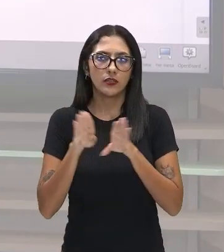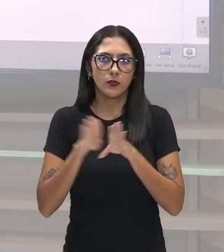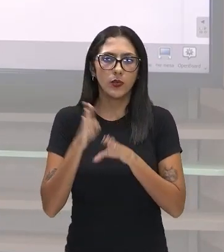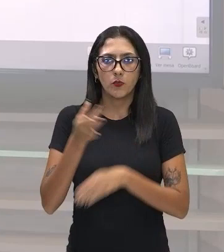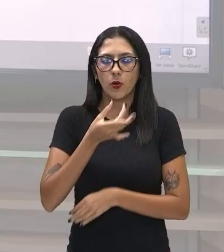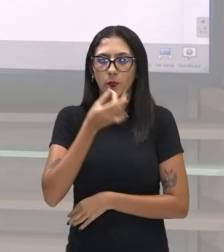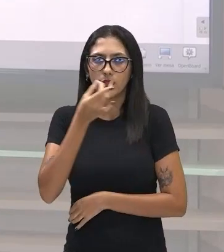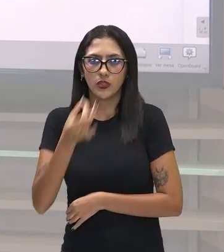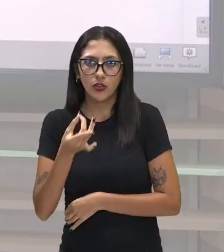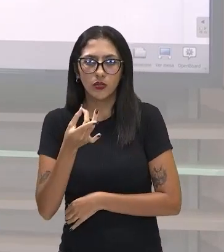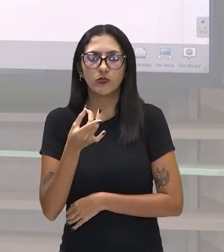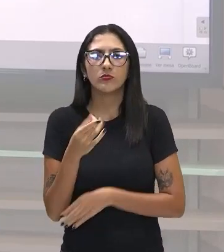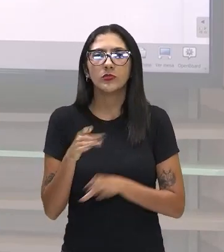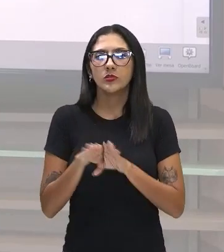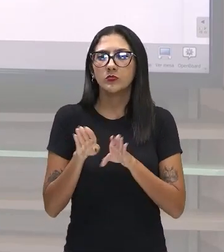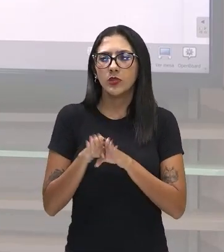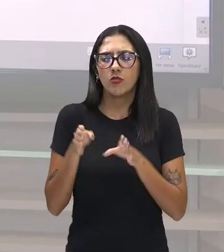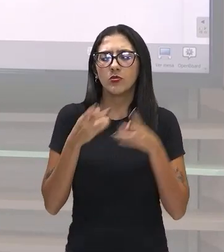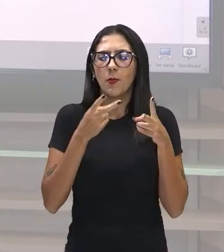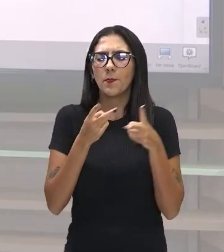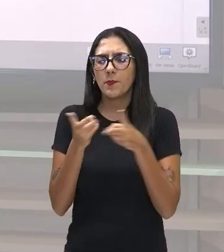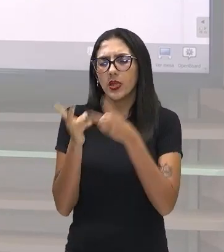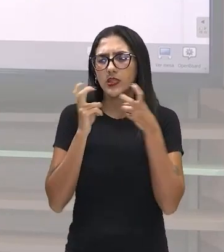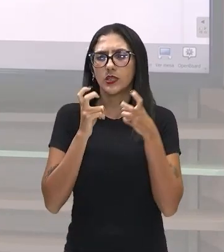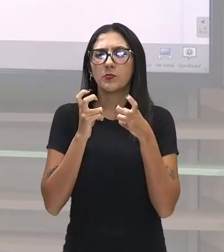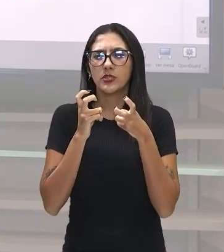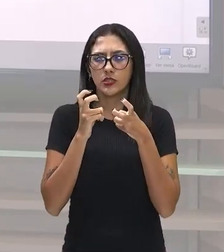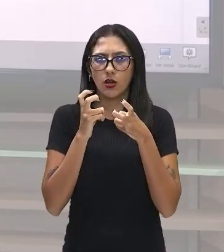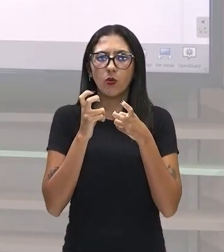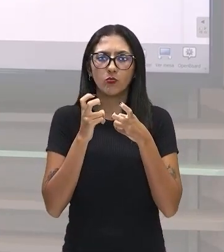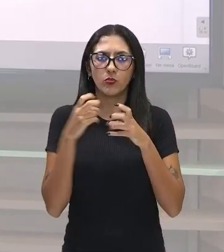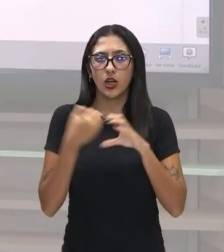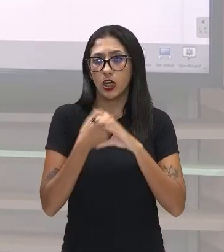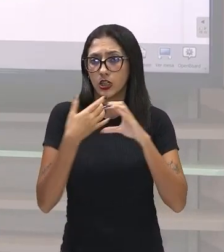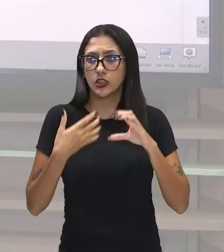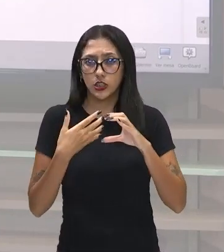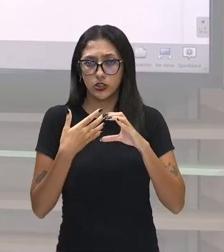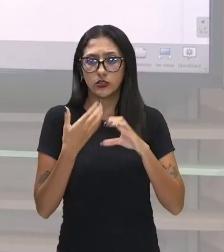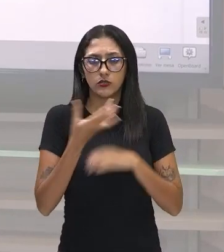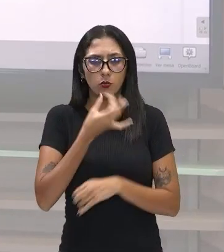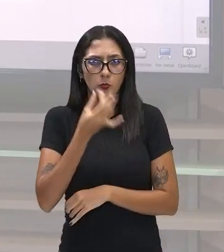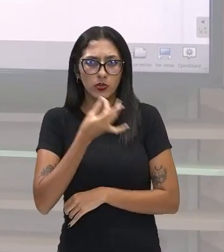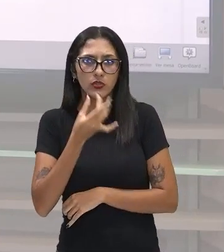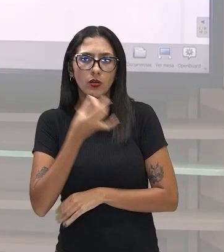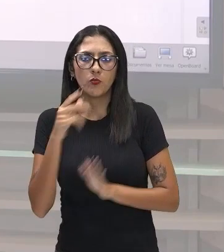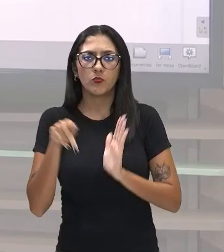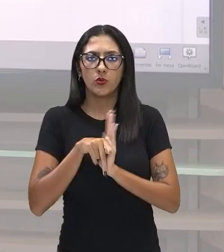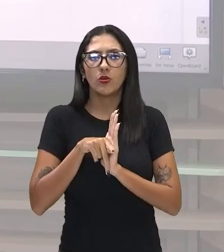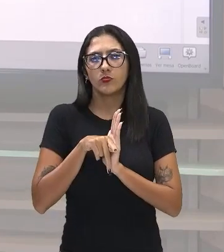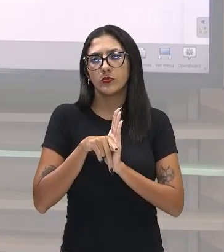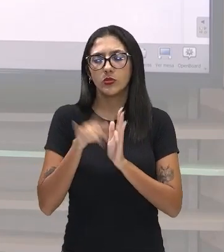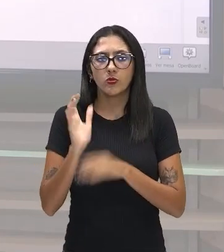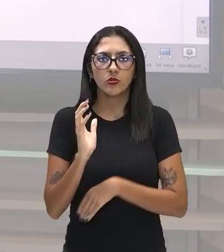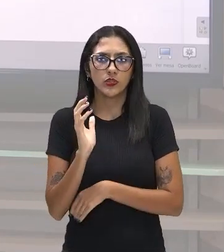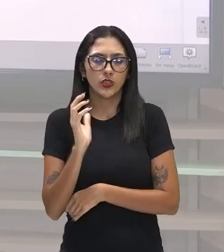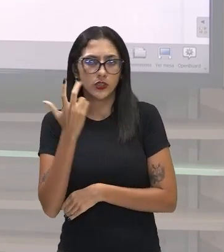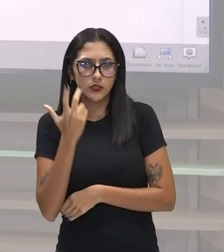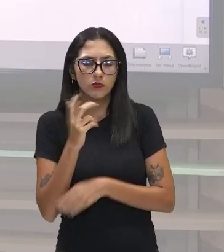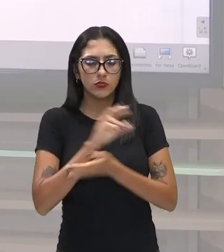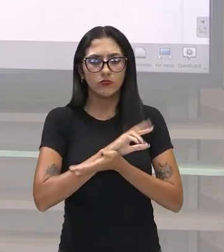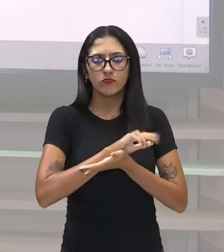julgamento, aquela impressão que ela tem a respeito do fato, do evento, do fenômeno,